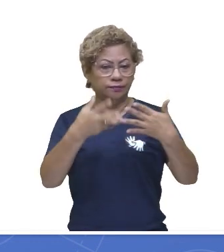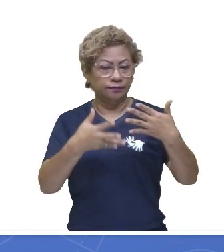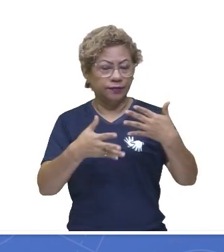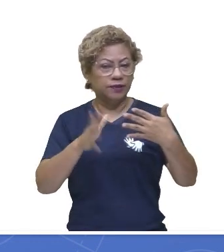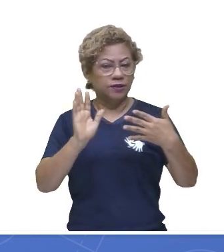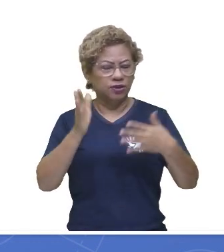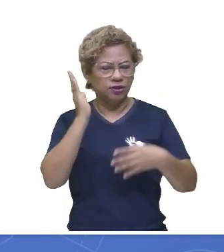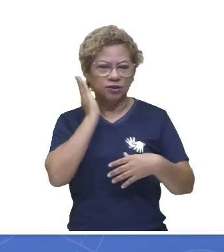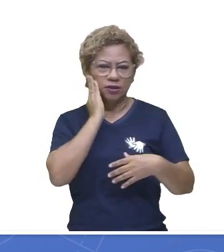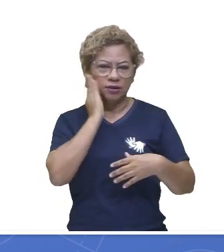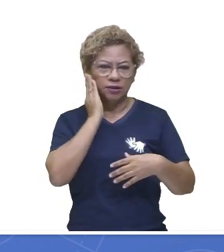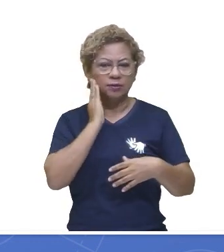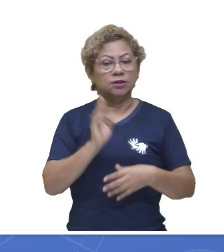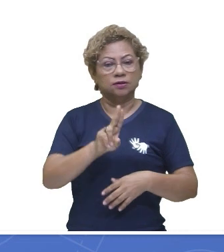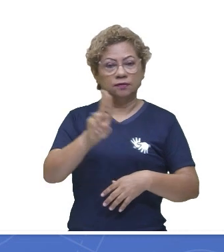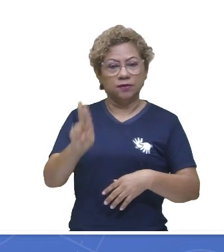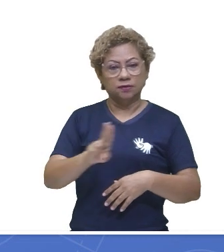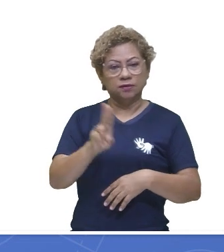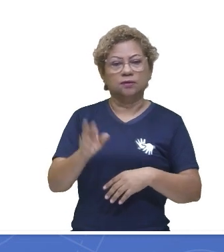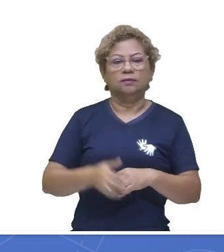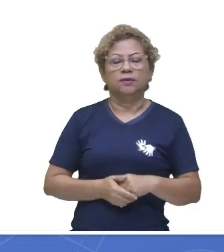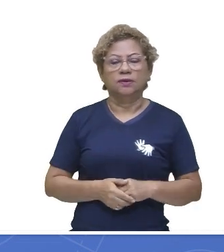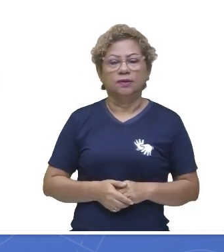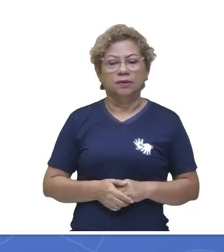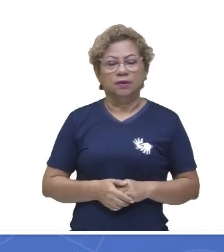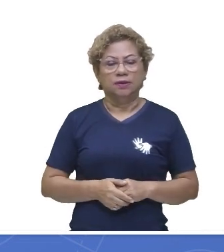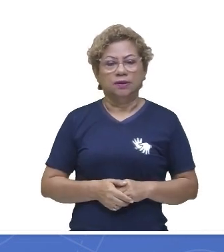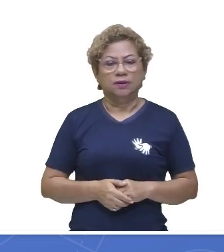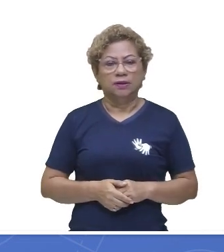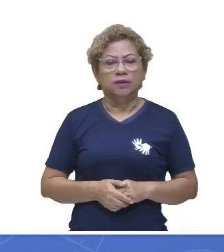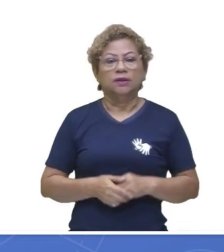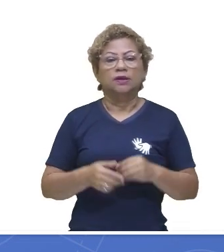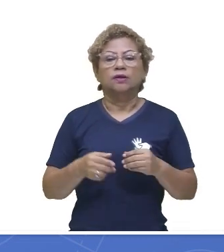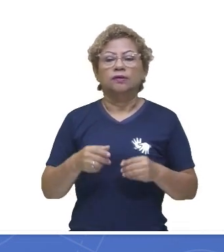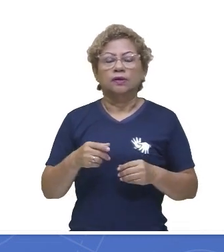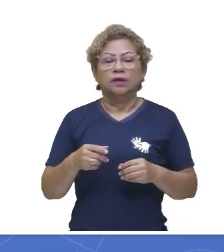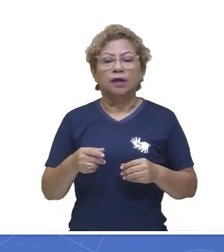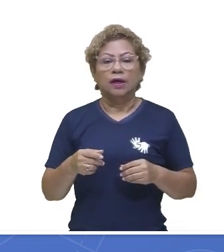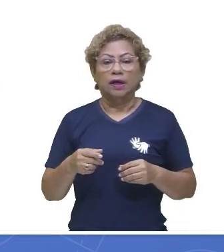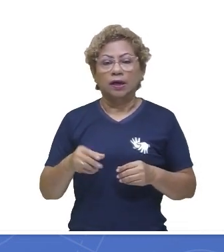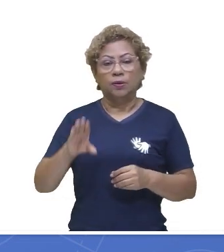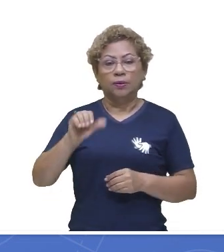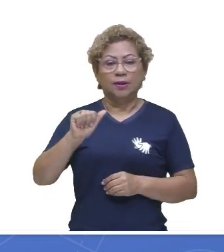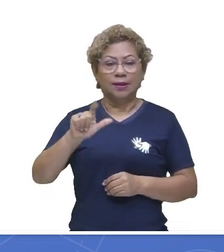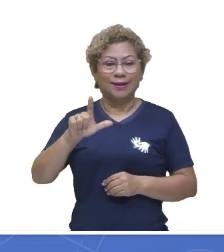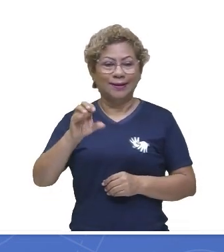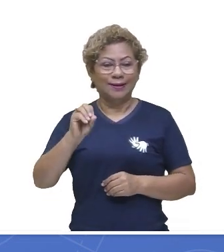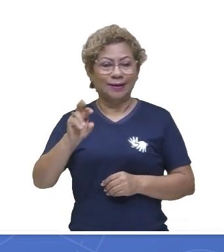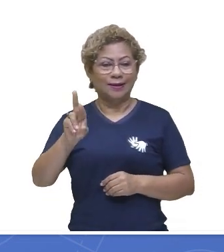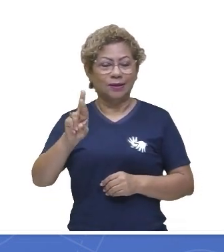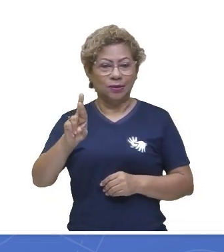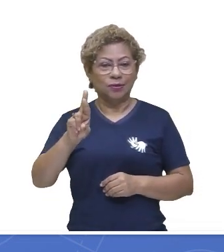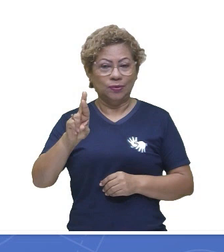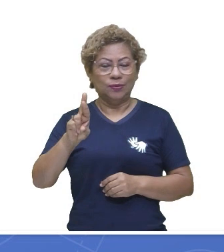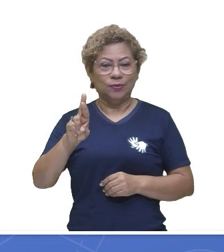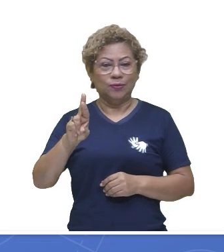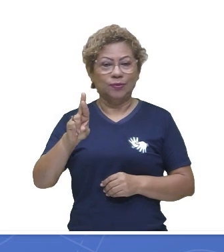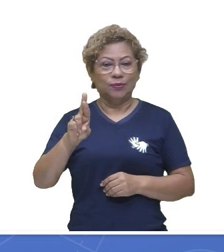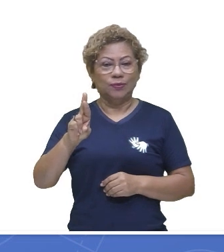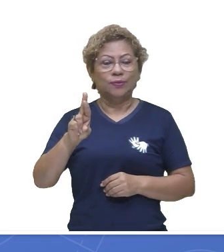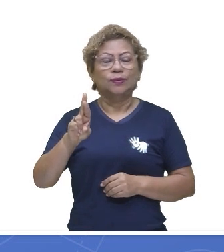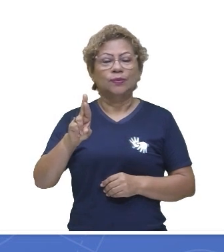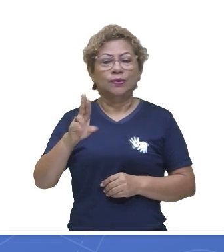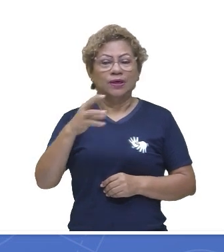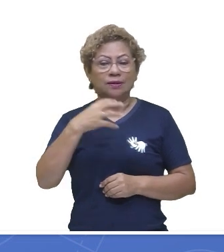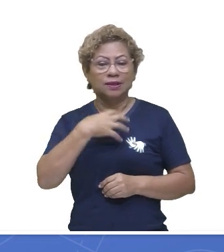térmica. Porque calor específico sensível, que é aquele tipo de calor que faz com que o corpo varie a